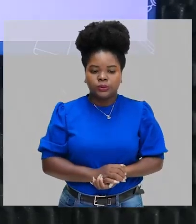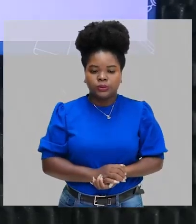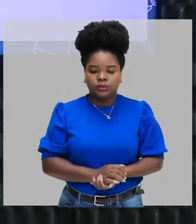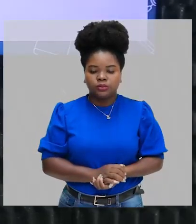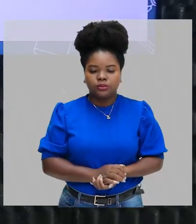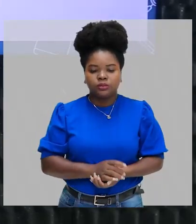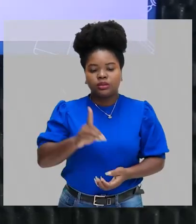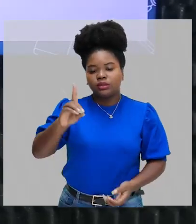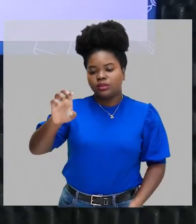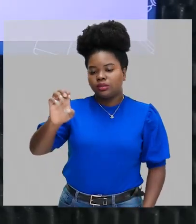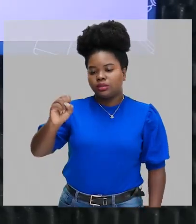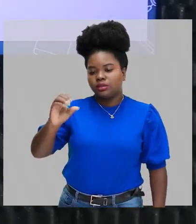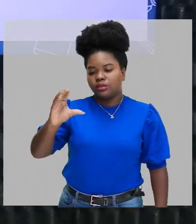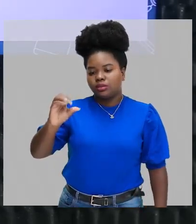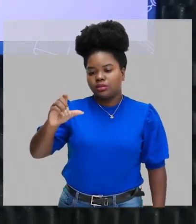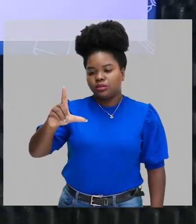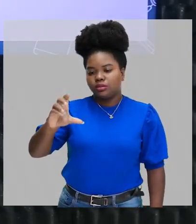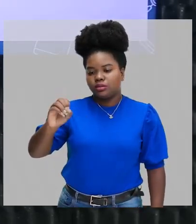pensamento. Anota isso.